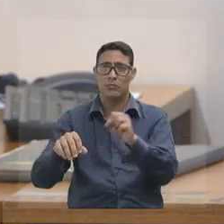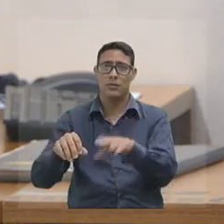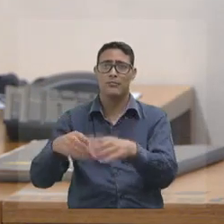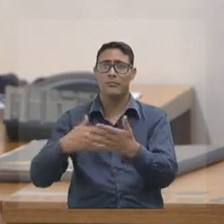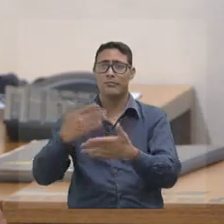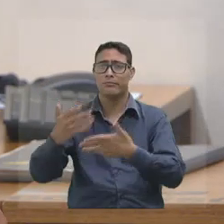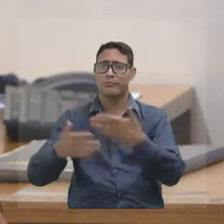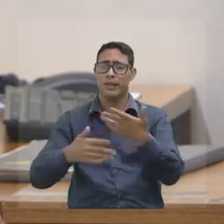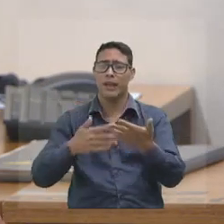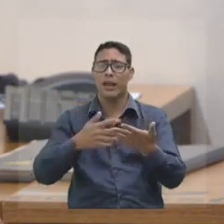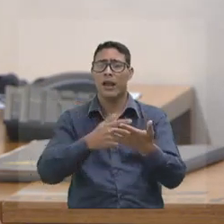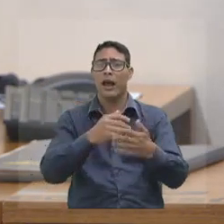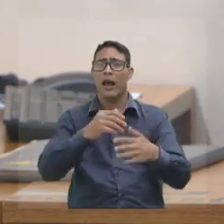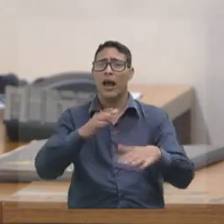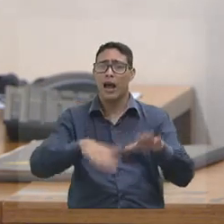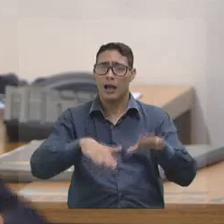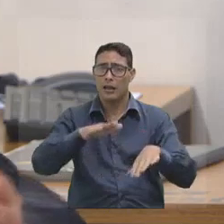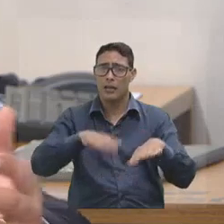falta